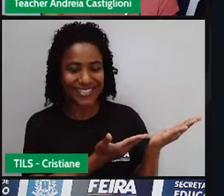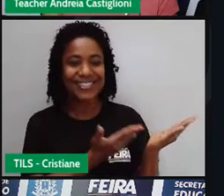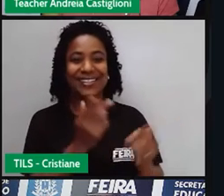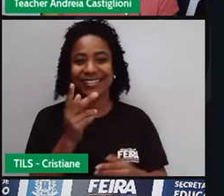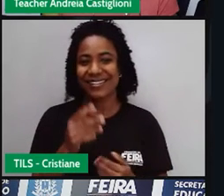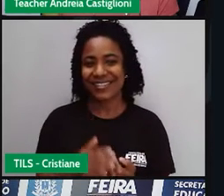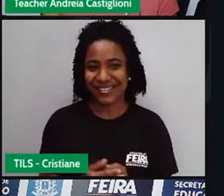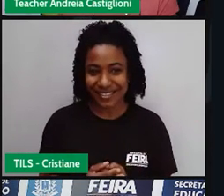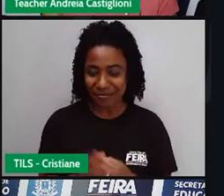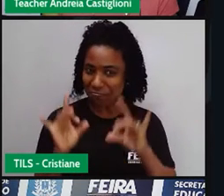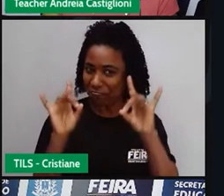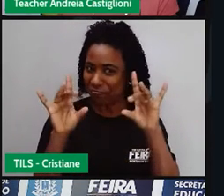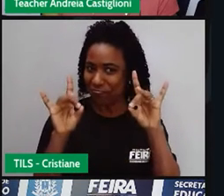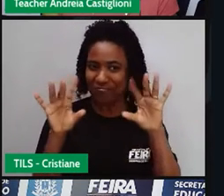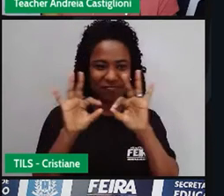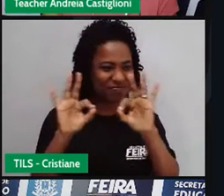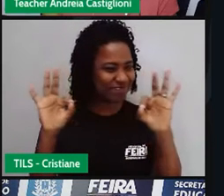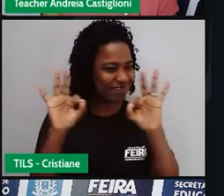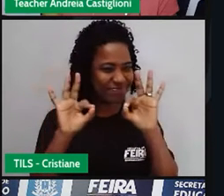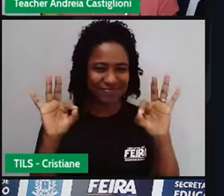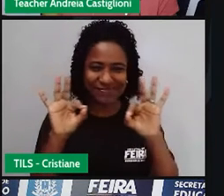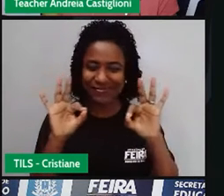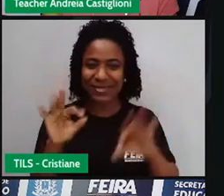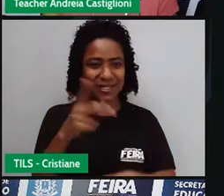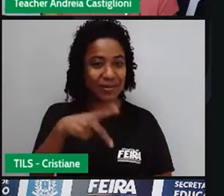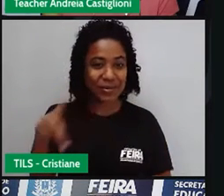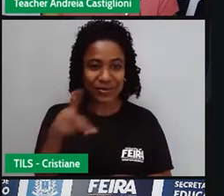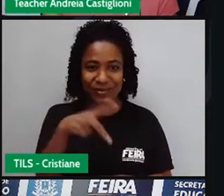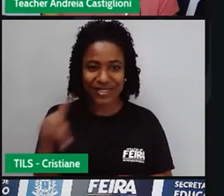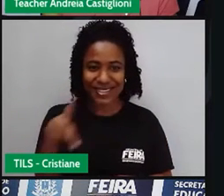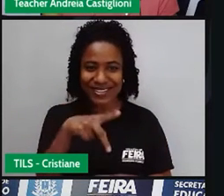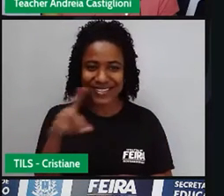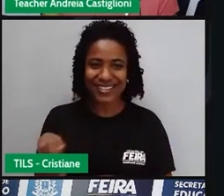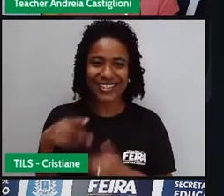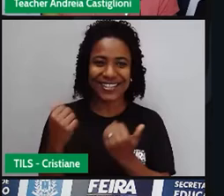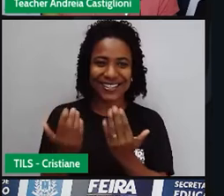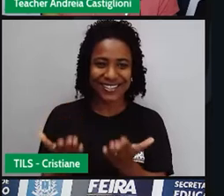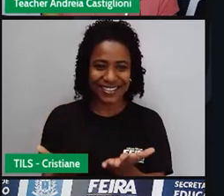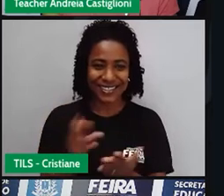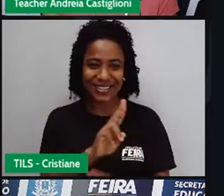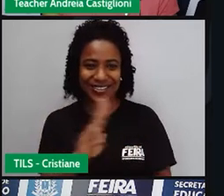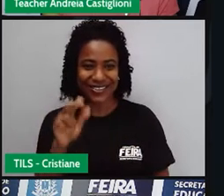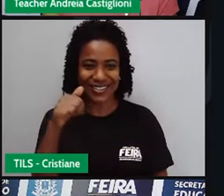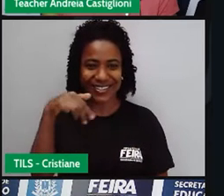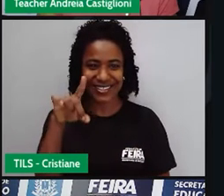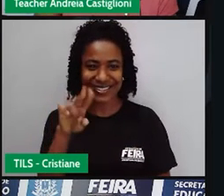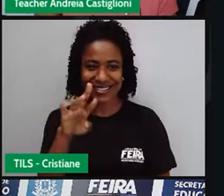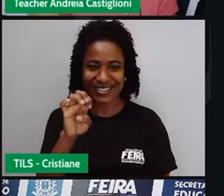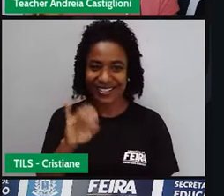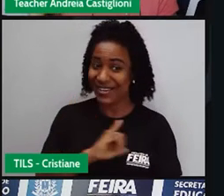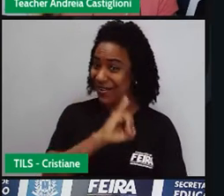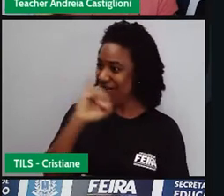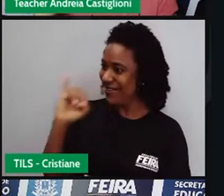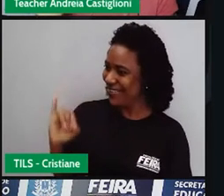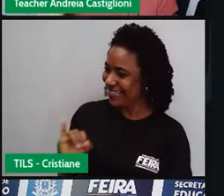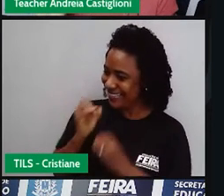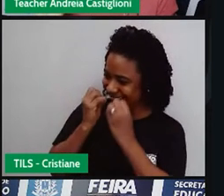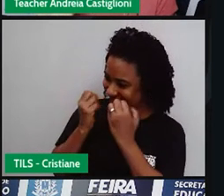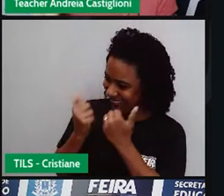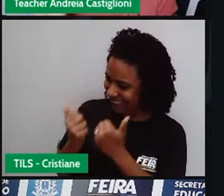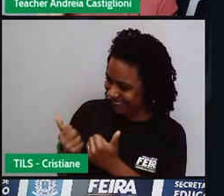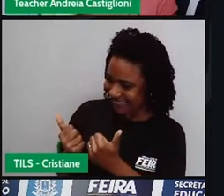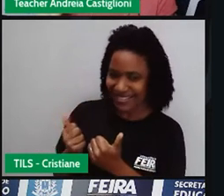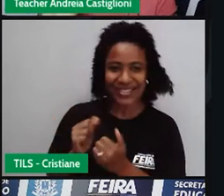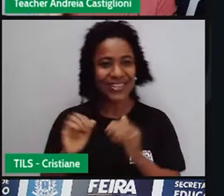especial que é é louco é oi hello